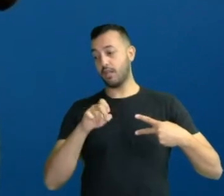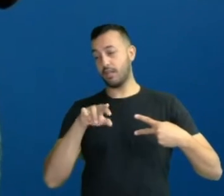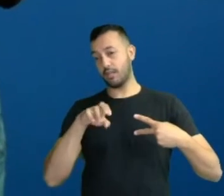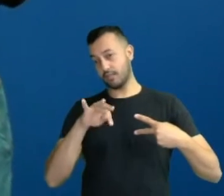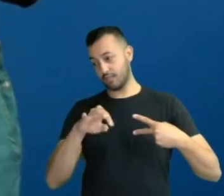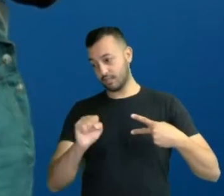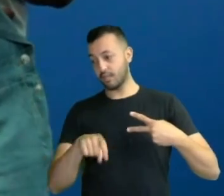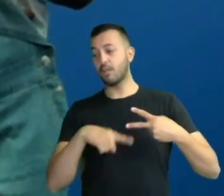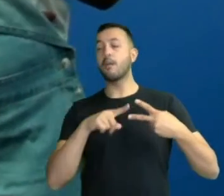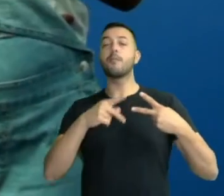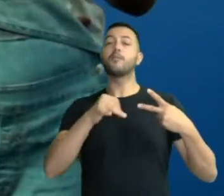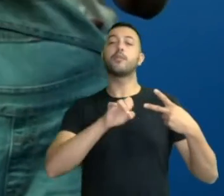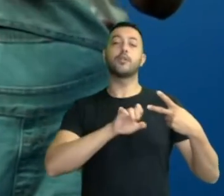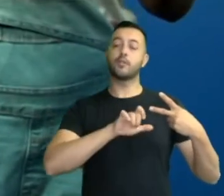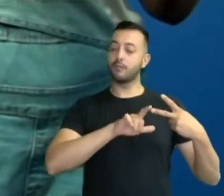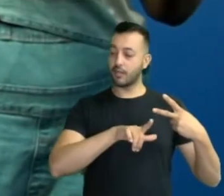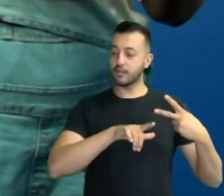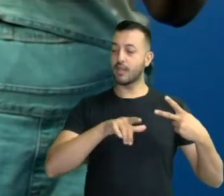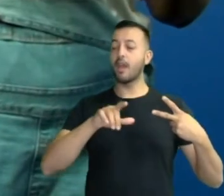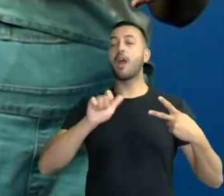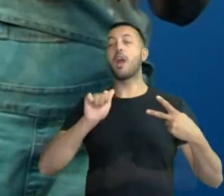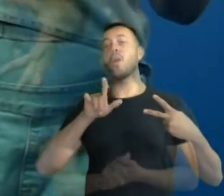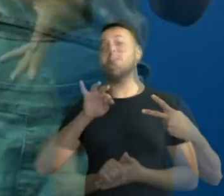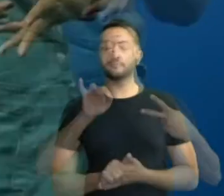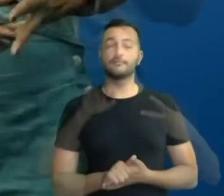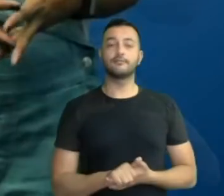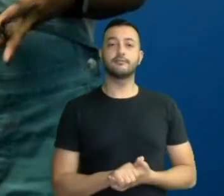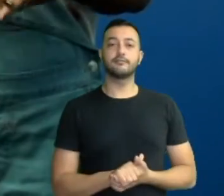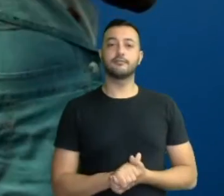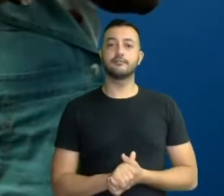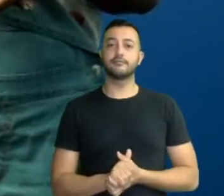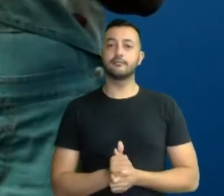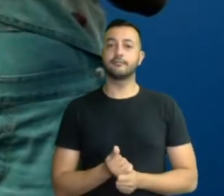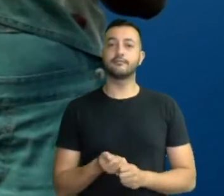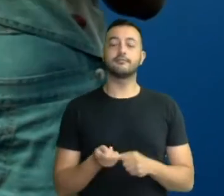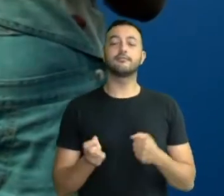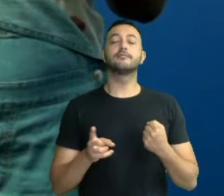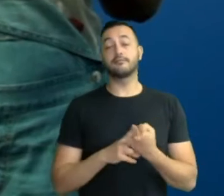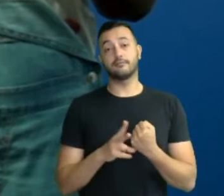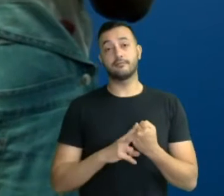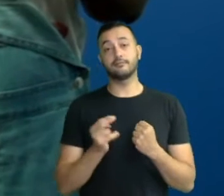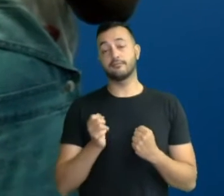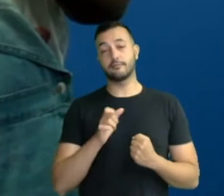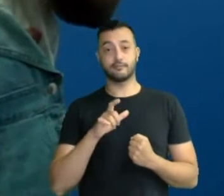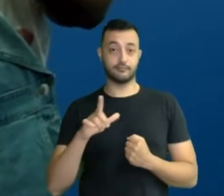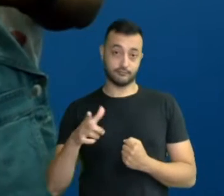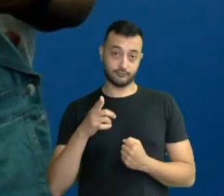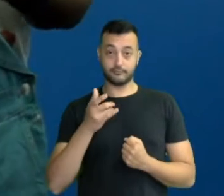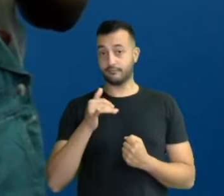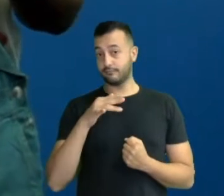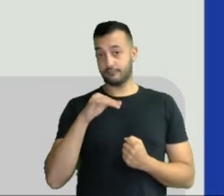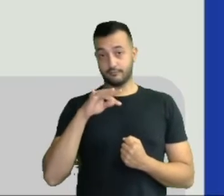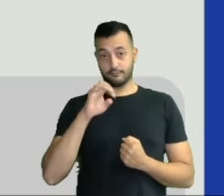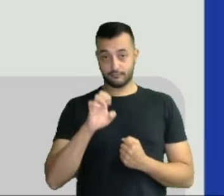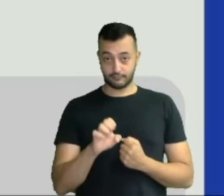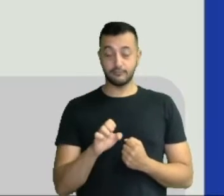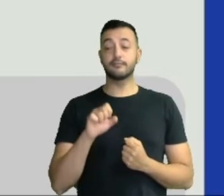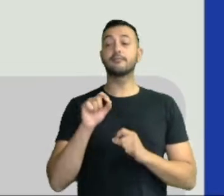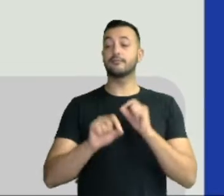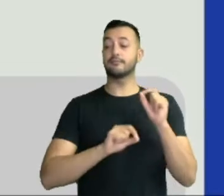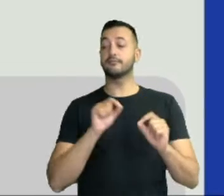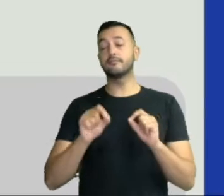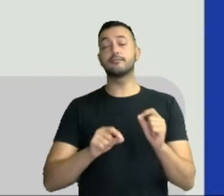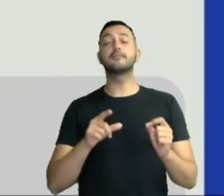e os pronominales alternantes. Os verbos pronominales inerentes son aquellos